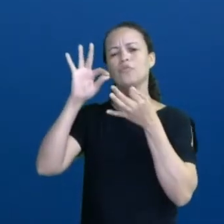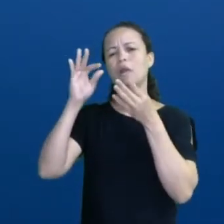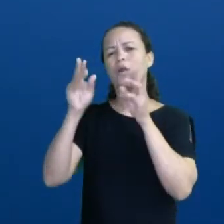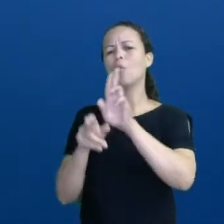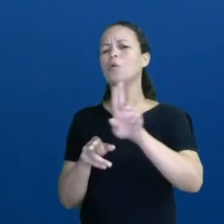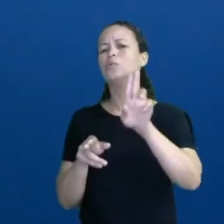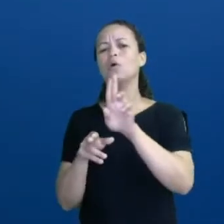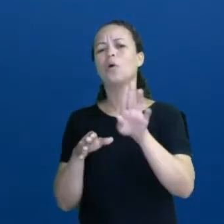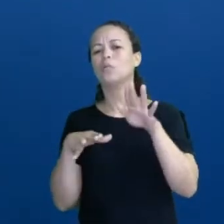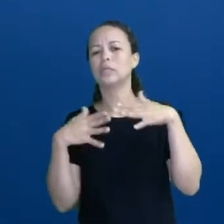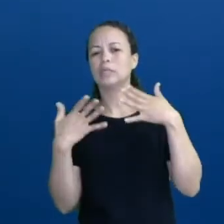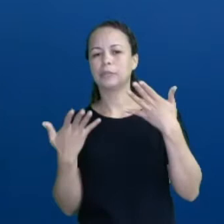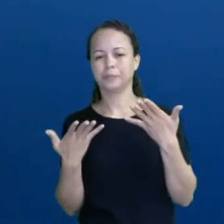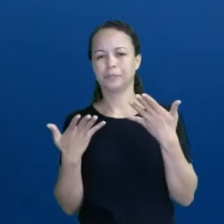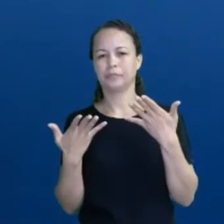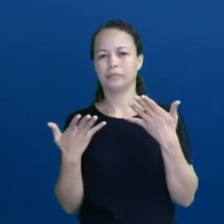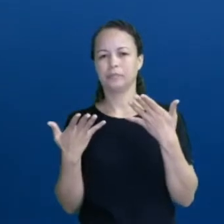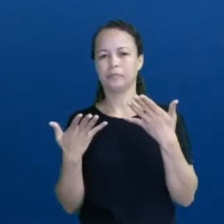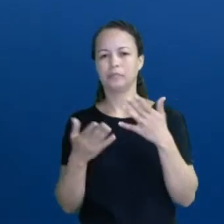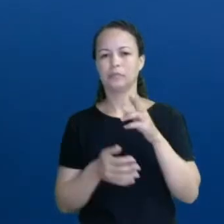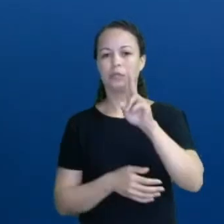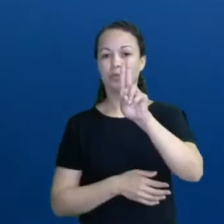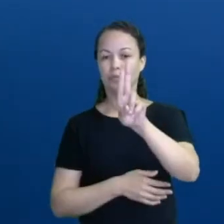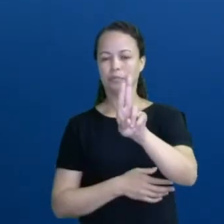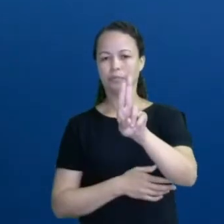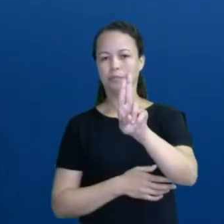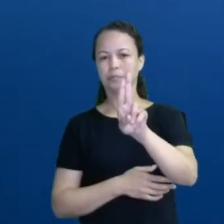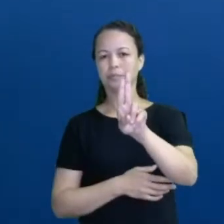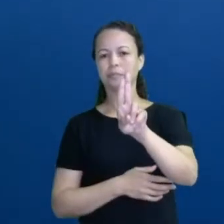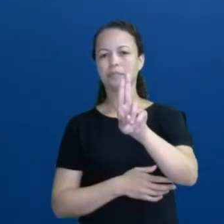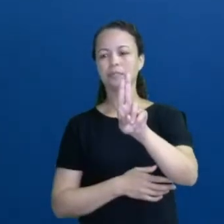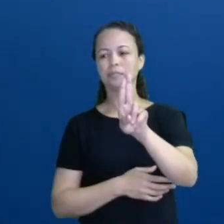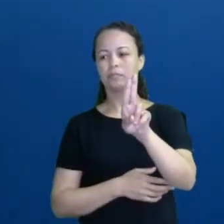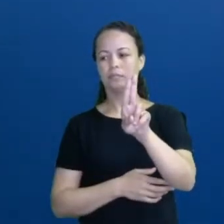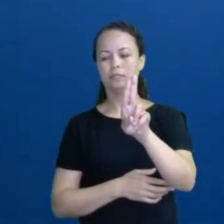nome uva? Olha o som.